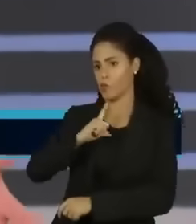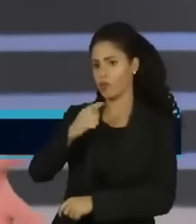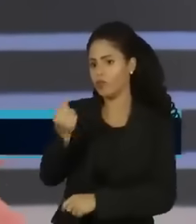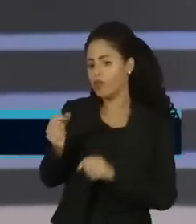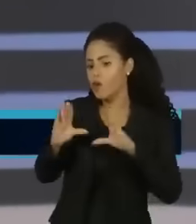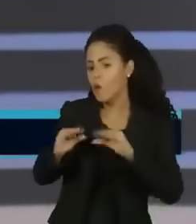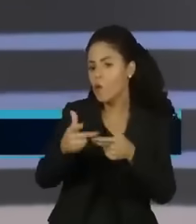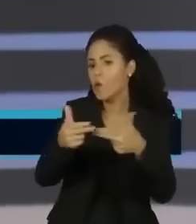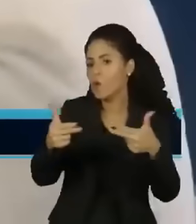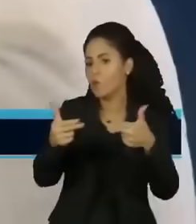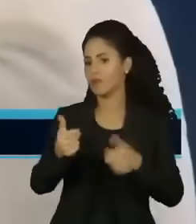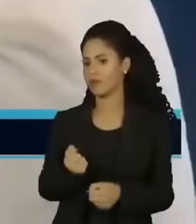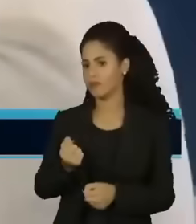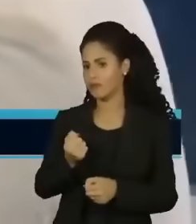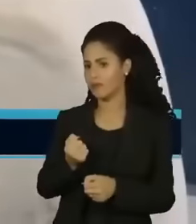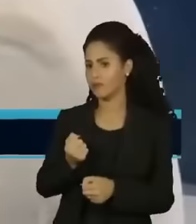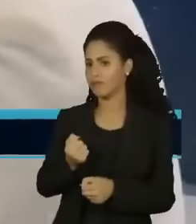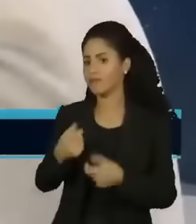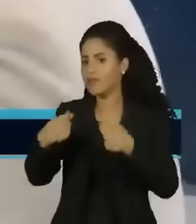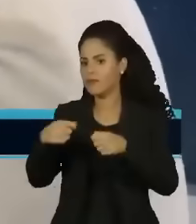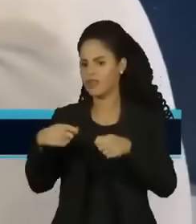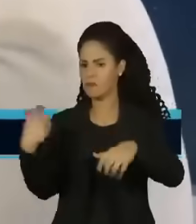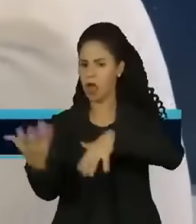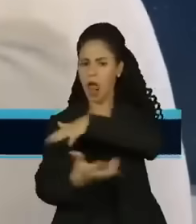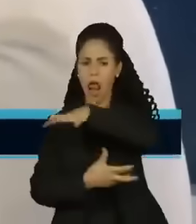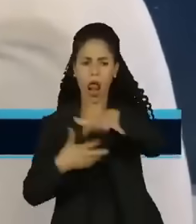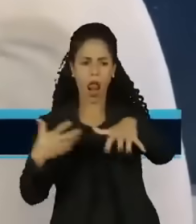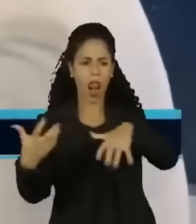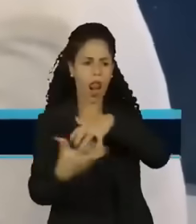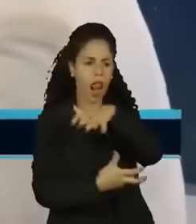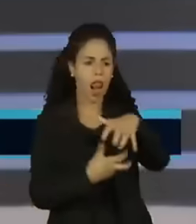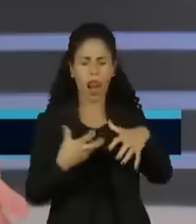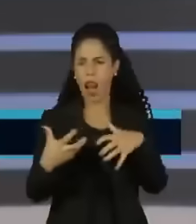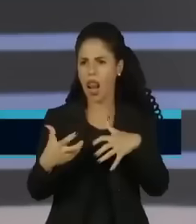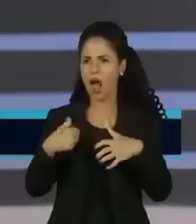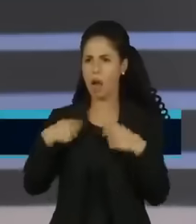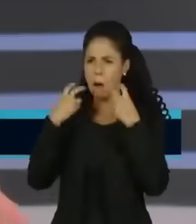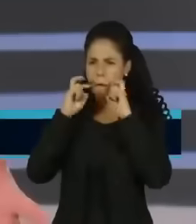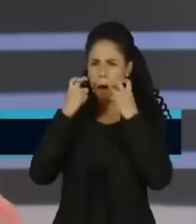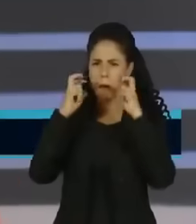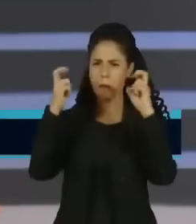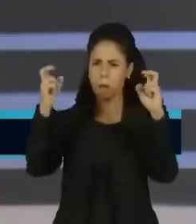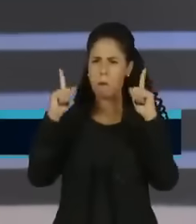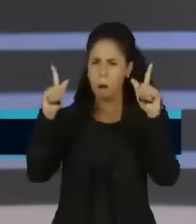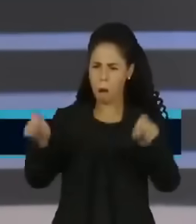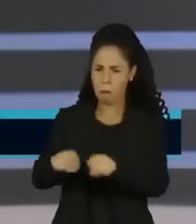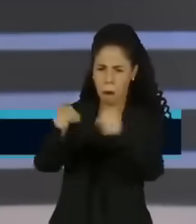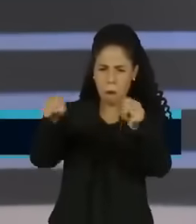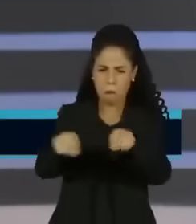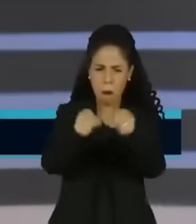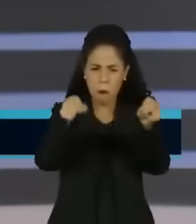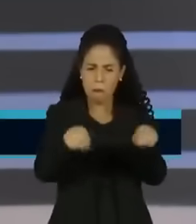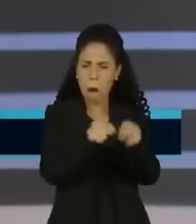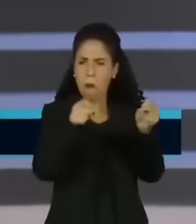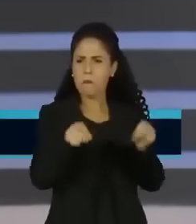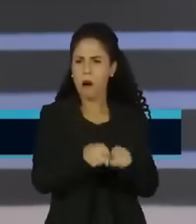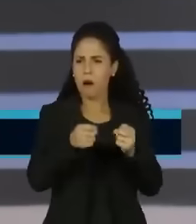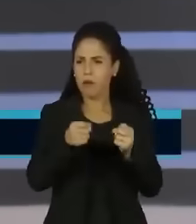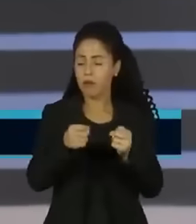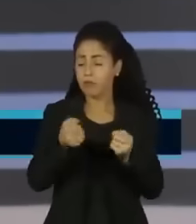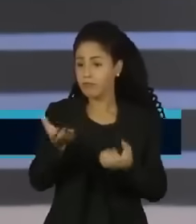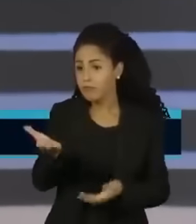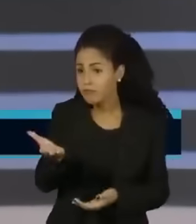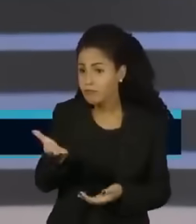elementos de insurreição, precisaria ter bagunça, precisaria ter gritaria, precisaria ter quebra-quebra para justificar